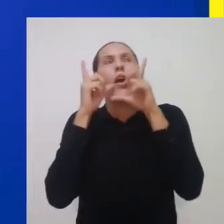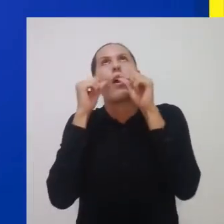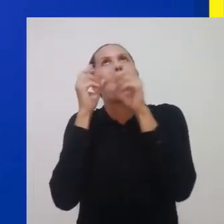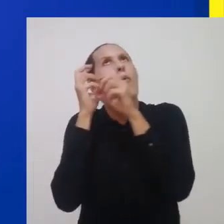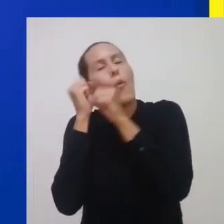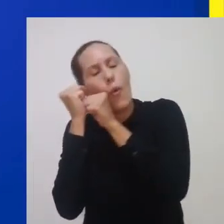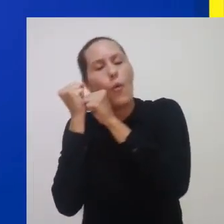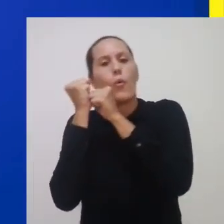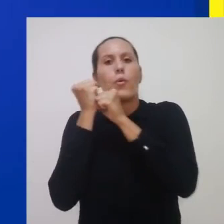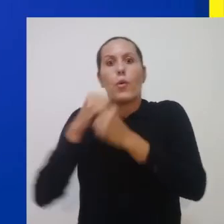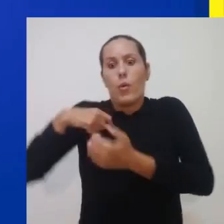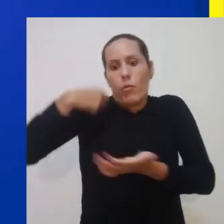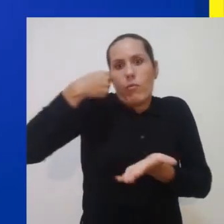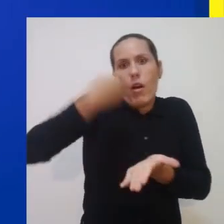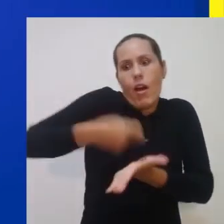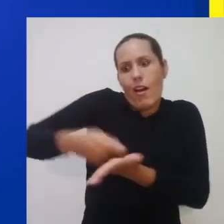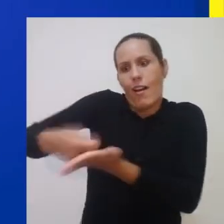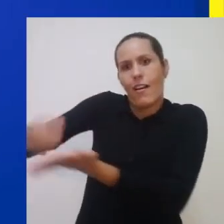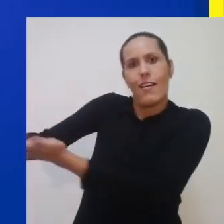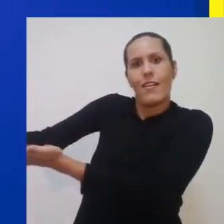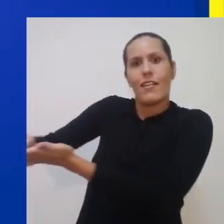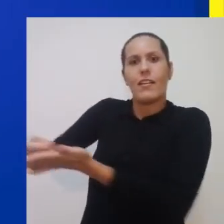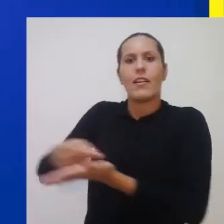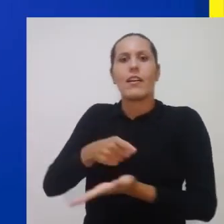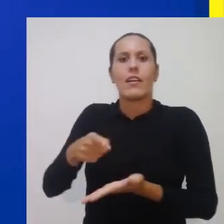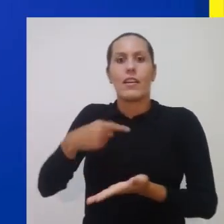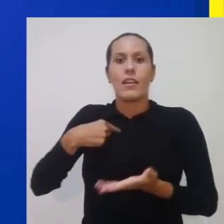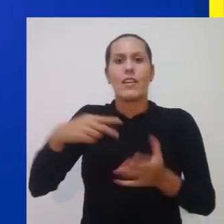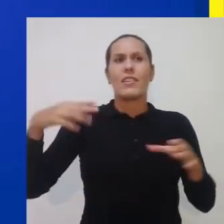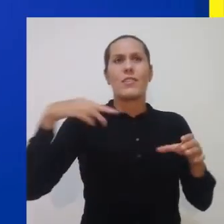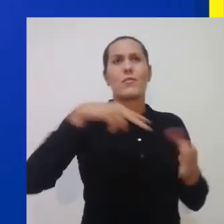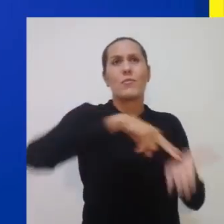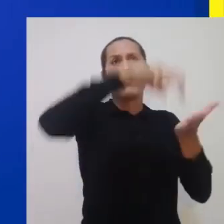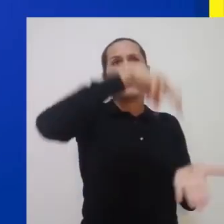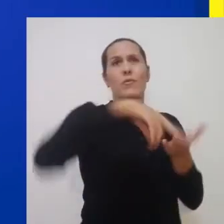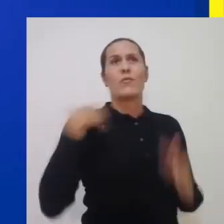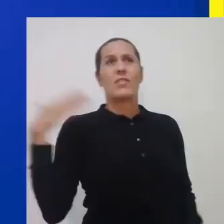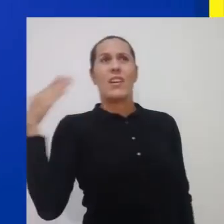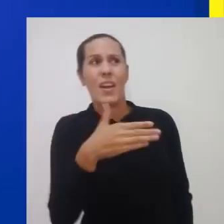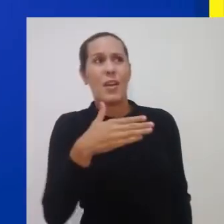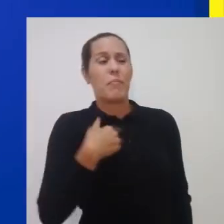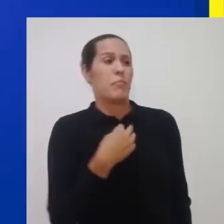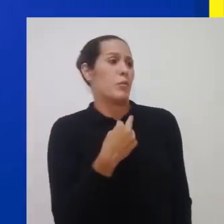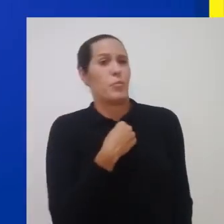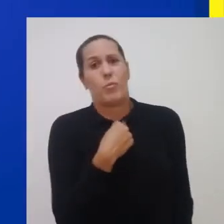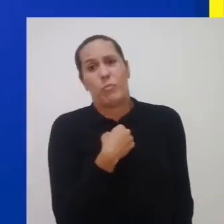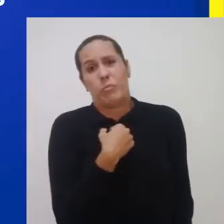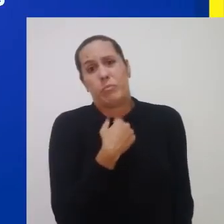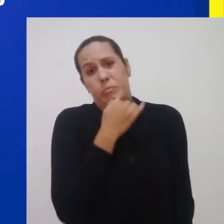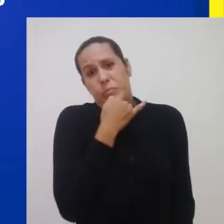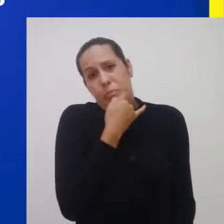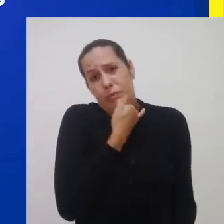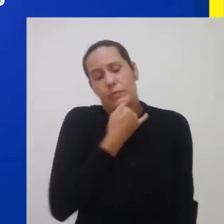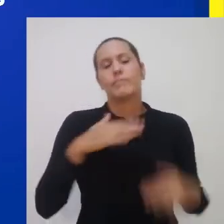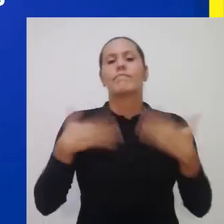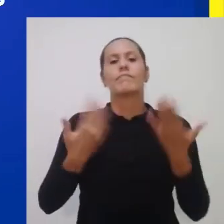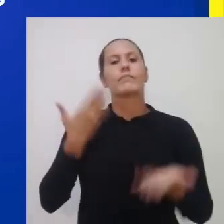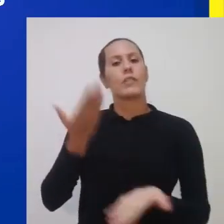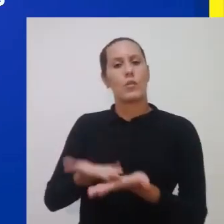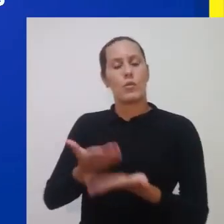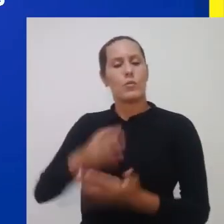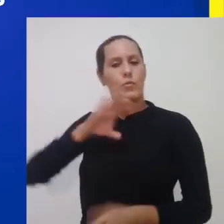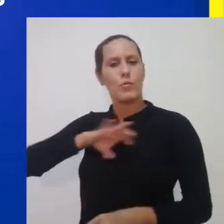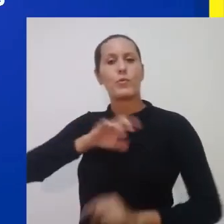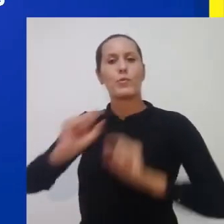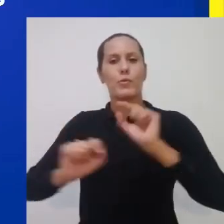muito sono, muitas contas para pagar. Você quer ir na cama elástica e não pode mais. A aula de hoje de